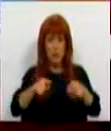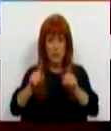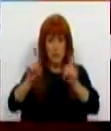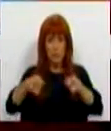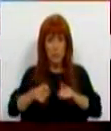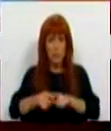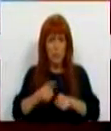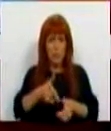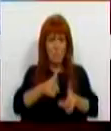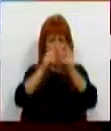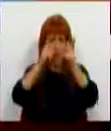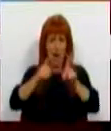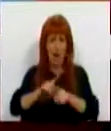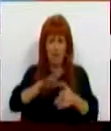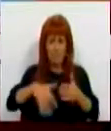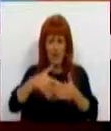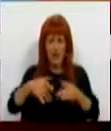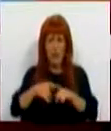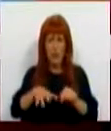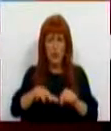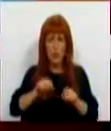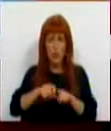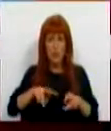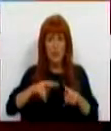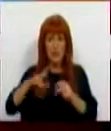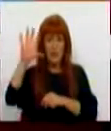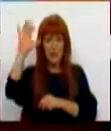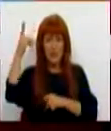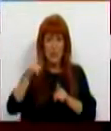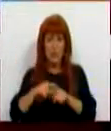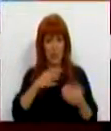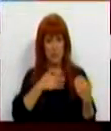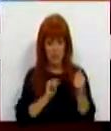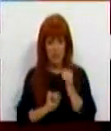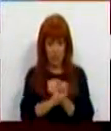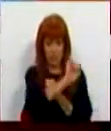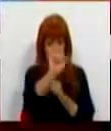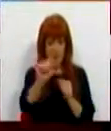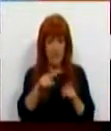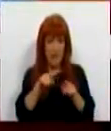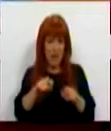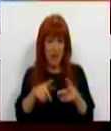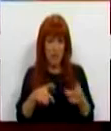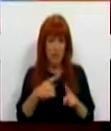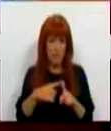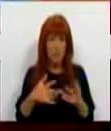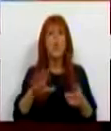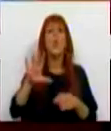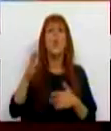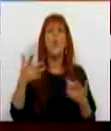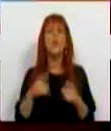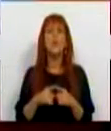dão um tiro no próprio Plano Nacional de Alterações Climáticas, que é também da responsabilidade de Vossas Excelências, e esse pela positiva,